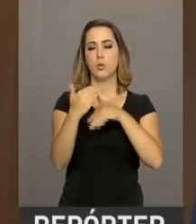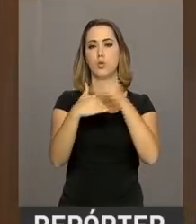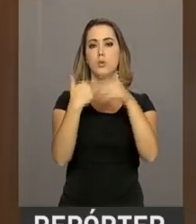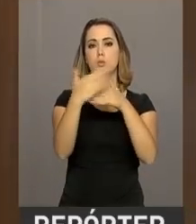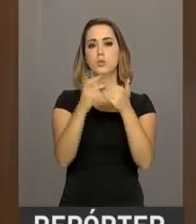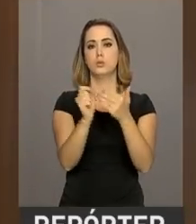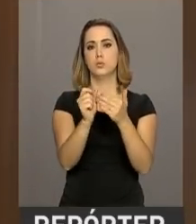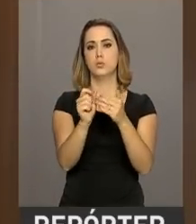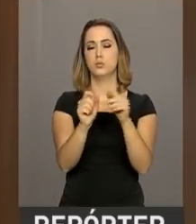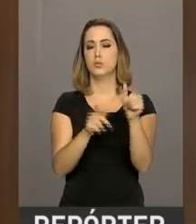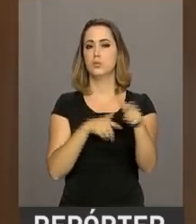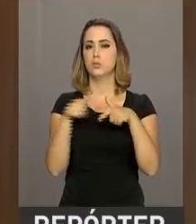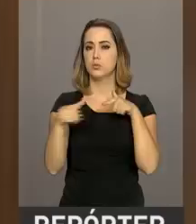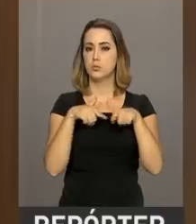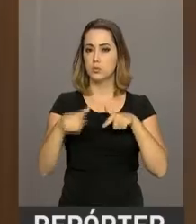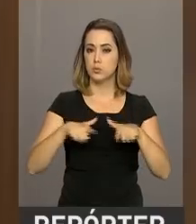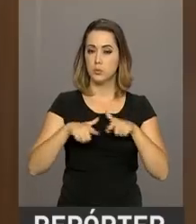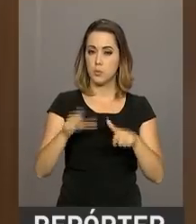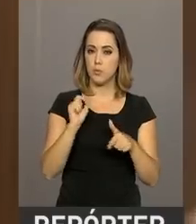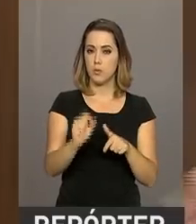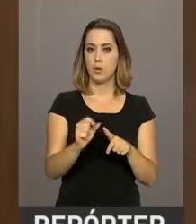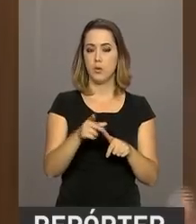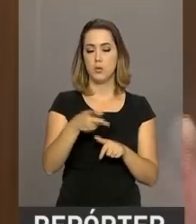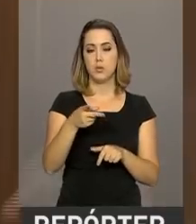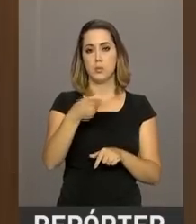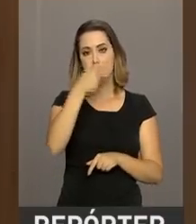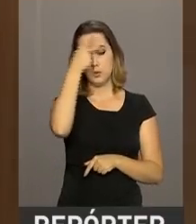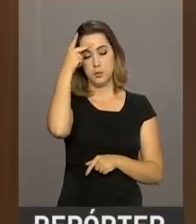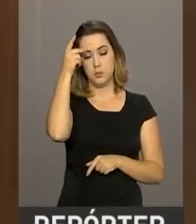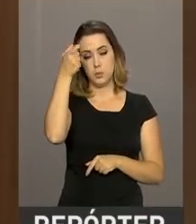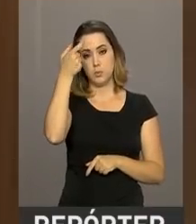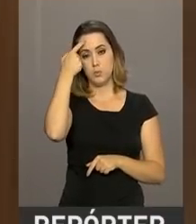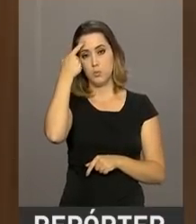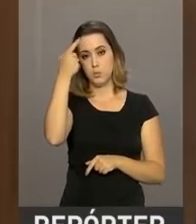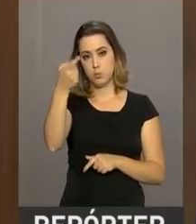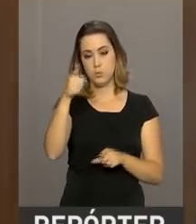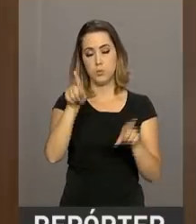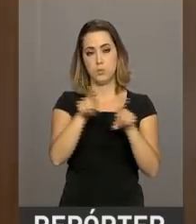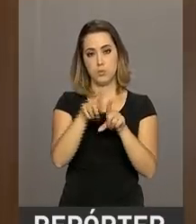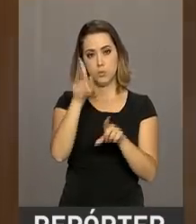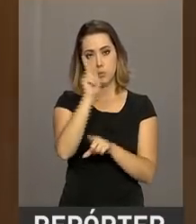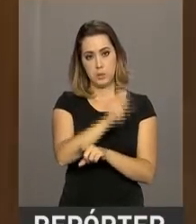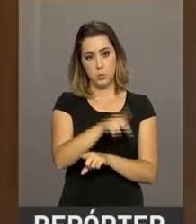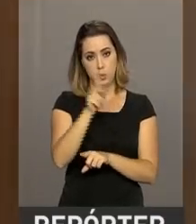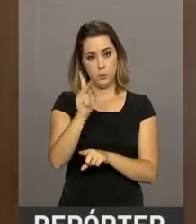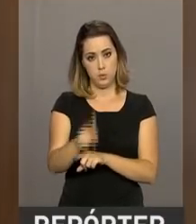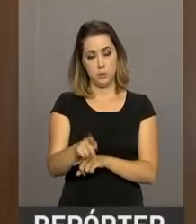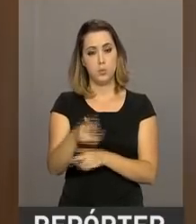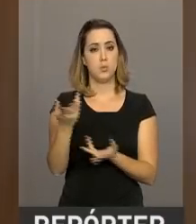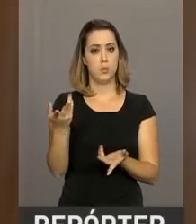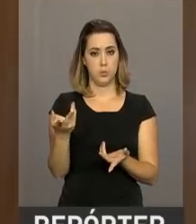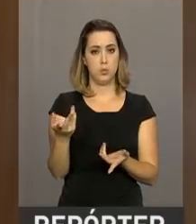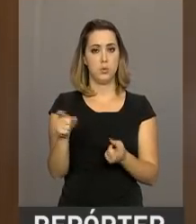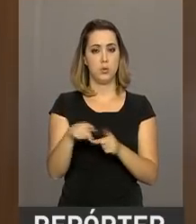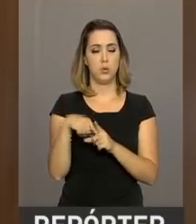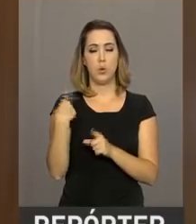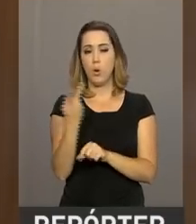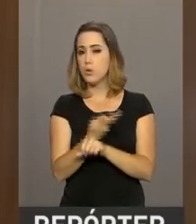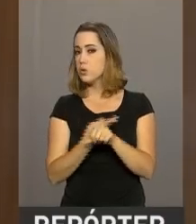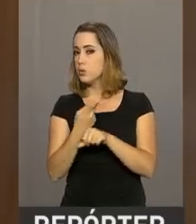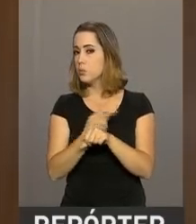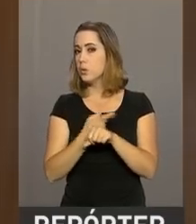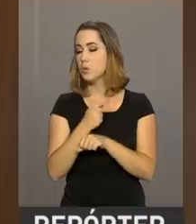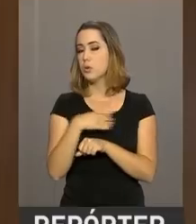a atividade dos intelectuais e da academia. Porque se nós buscamos conhecimento,